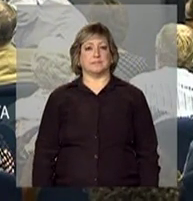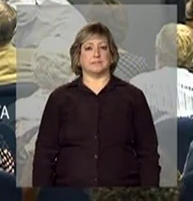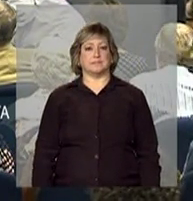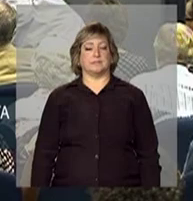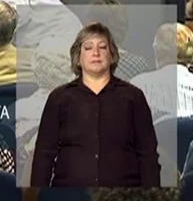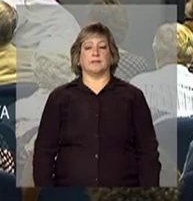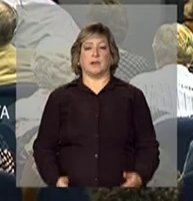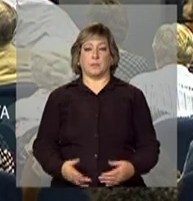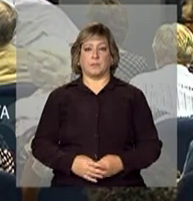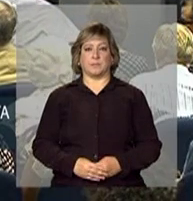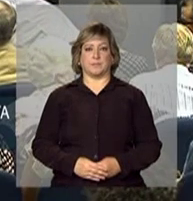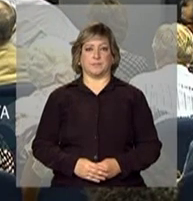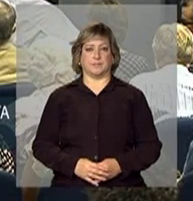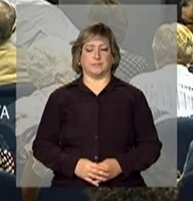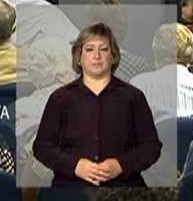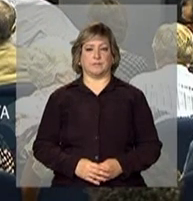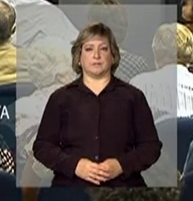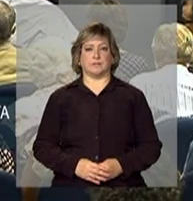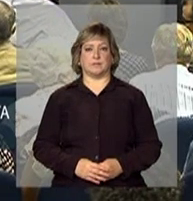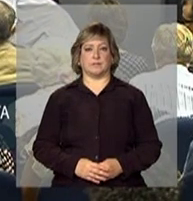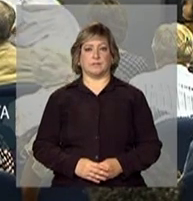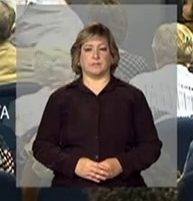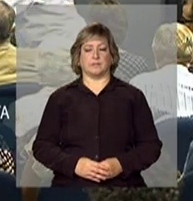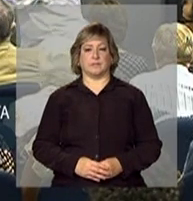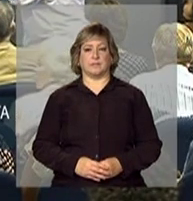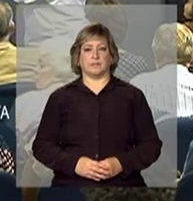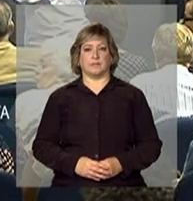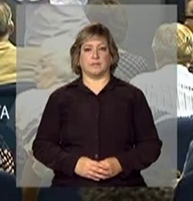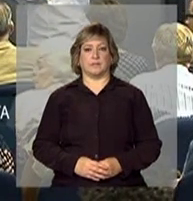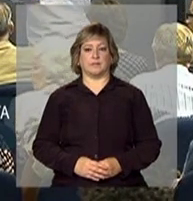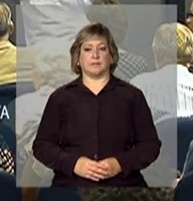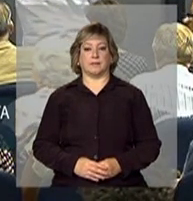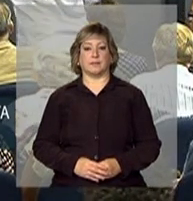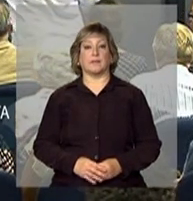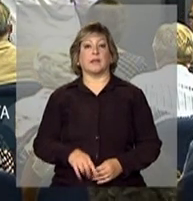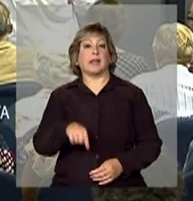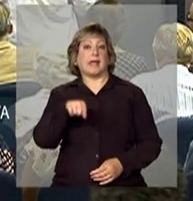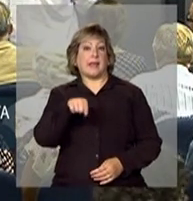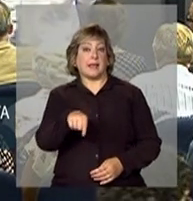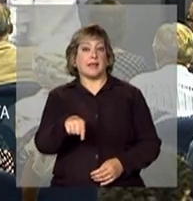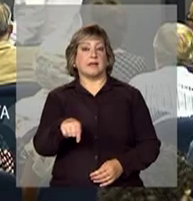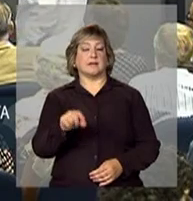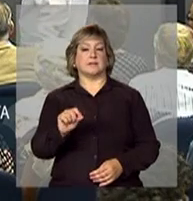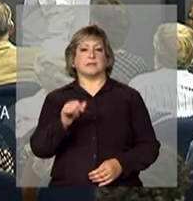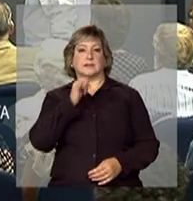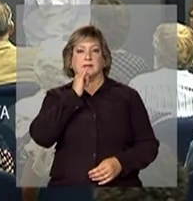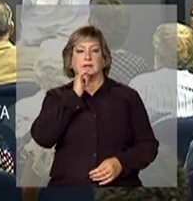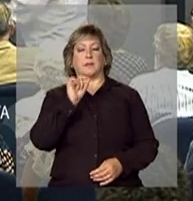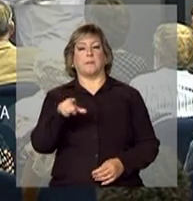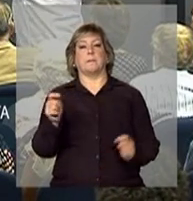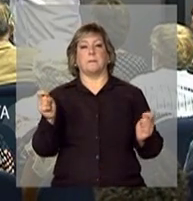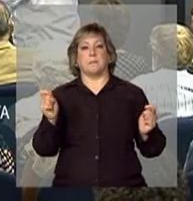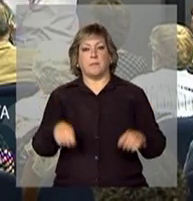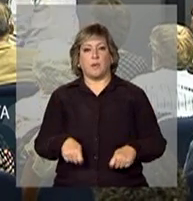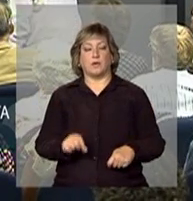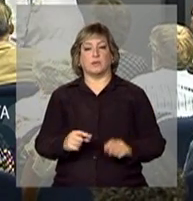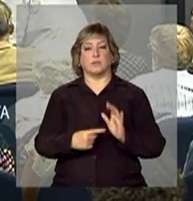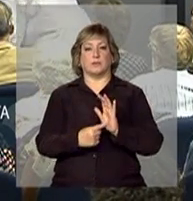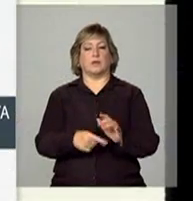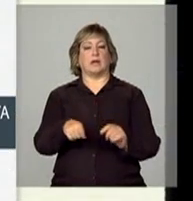Bom, então aqui acabou. Esse pode apresentar a folha de rosto. Esse é um